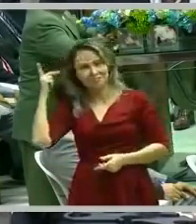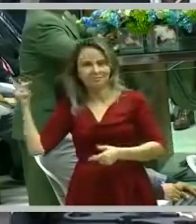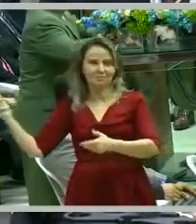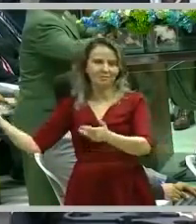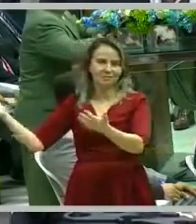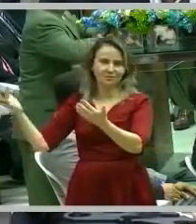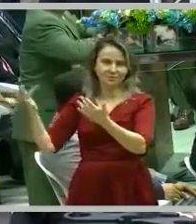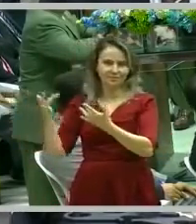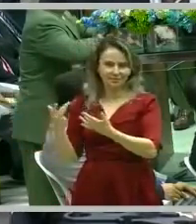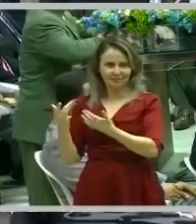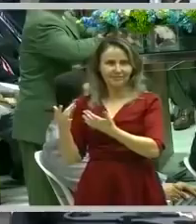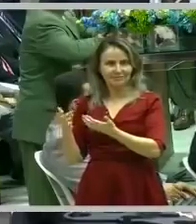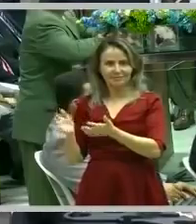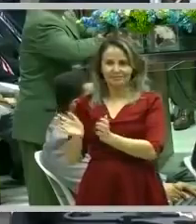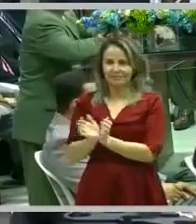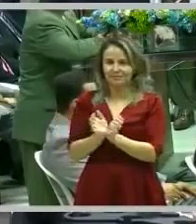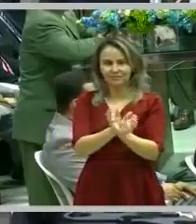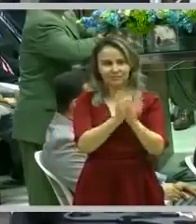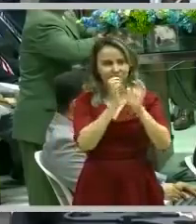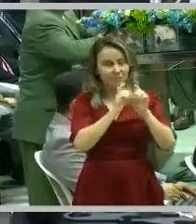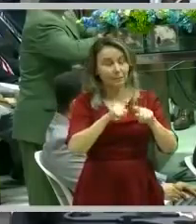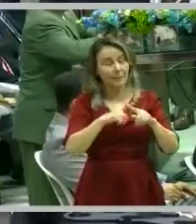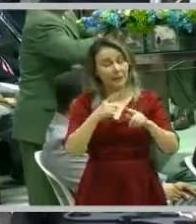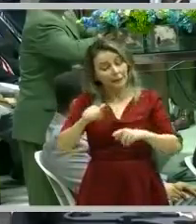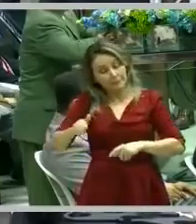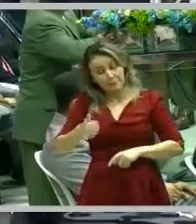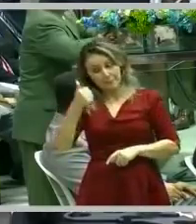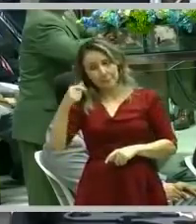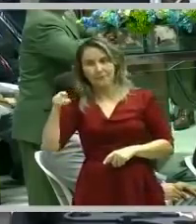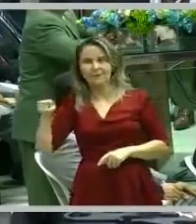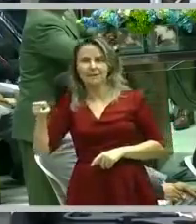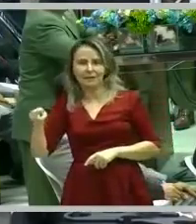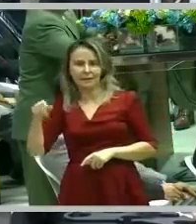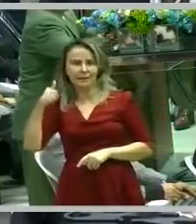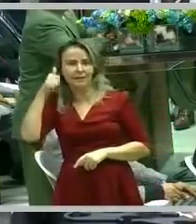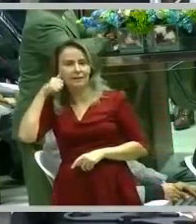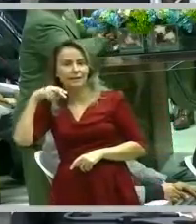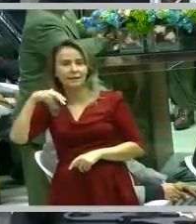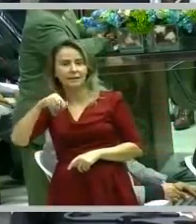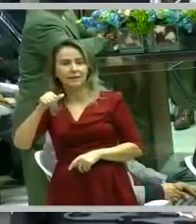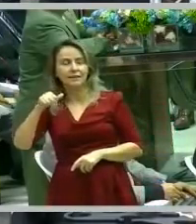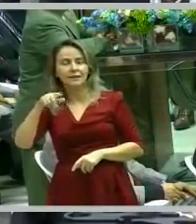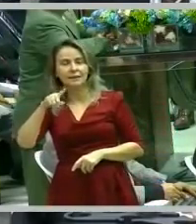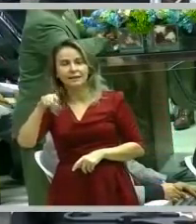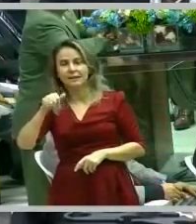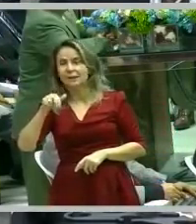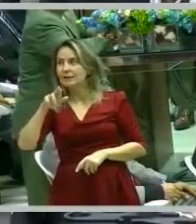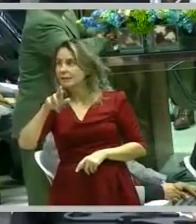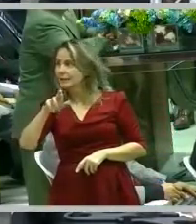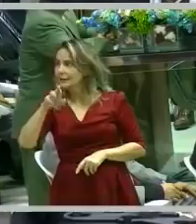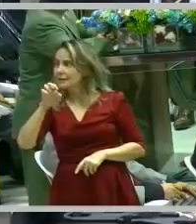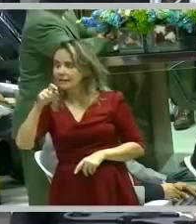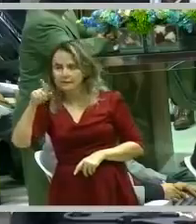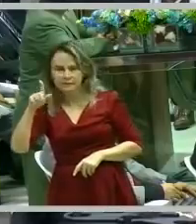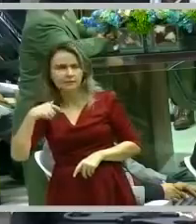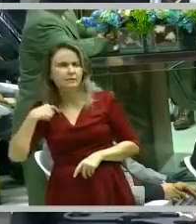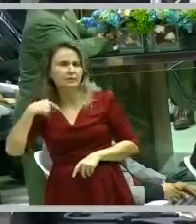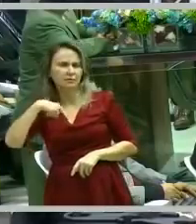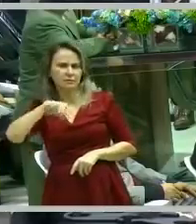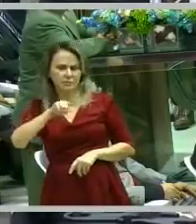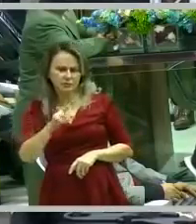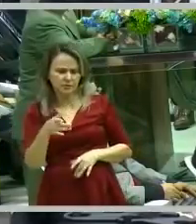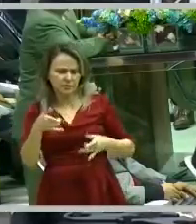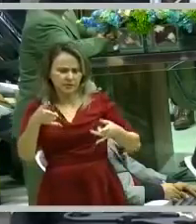para evangelizar. Mas a pioneira foi a irmã Nazaré, que o Senhor recolheu ontem. E hoje eu fui lá fazer a cerimônia dela com